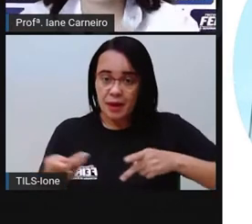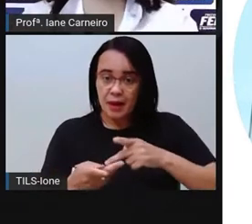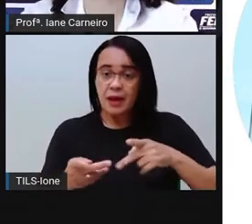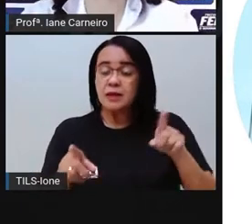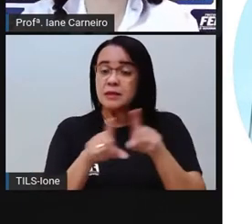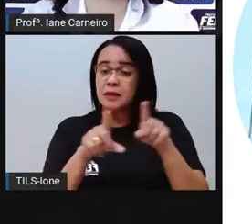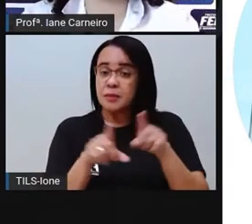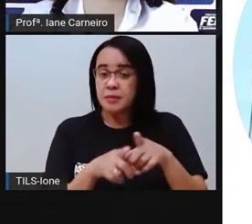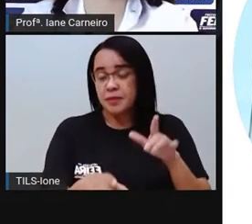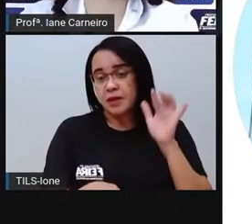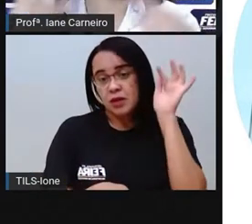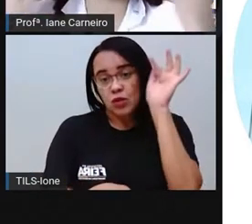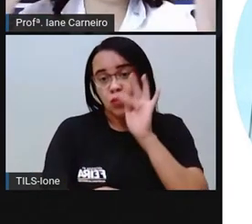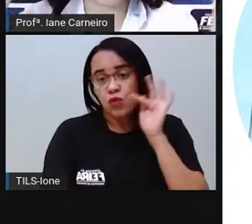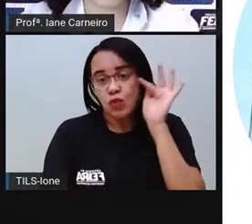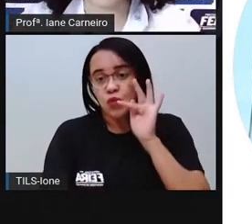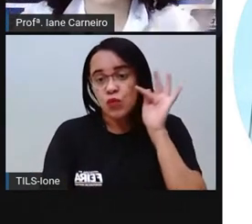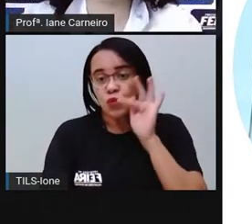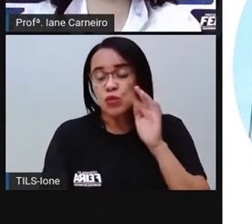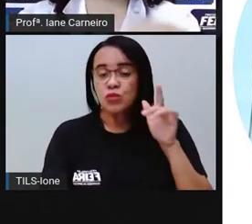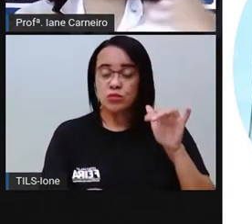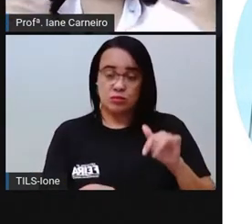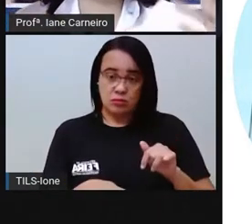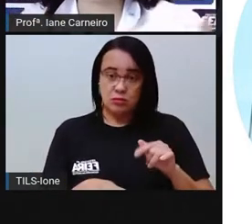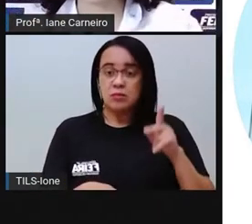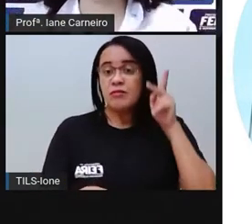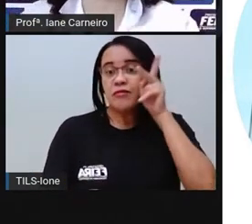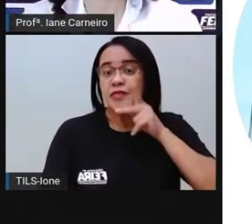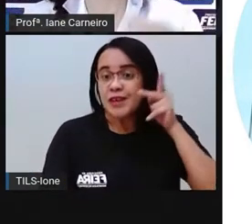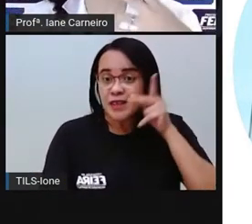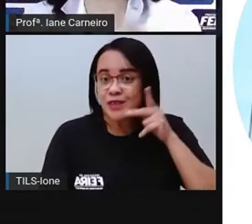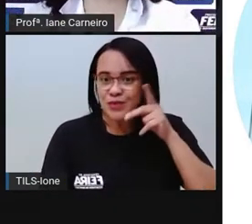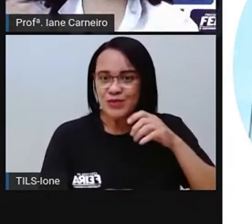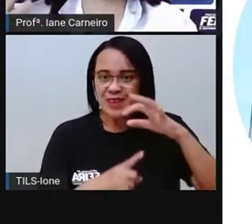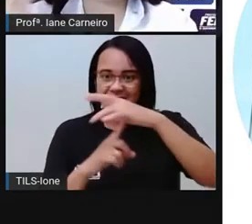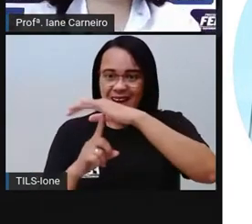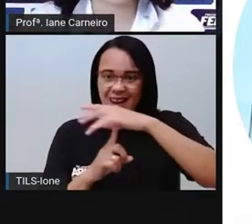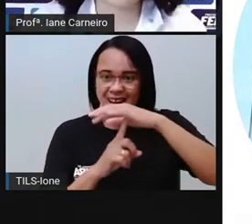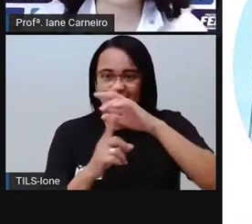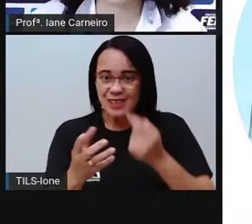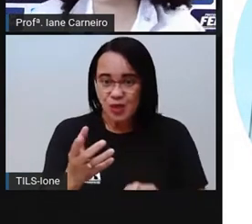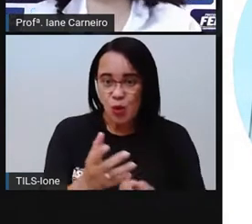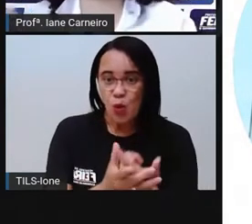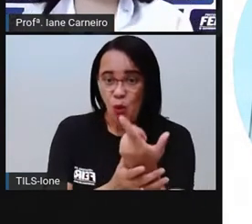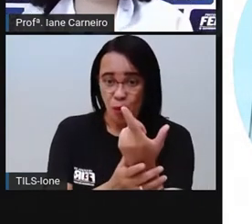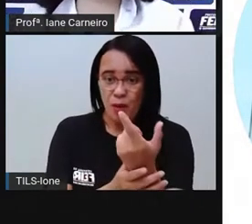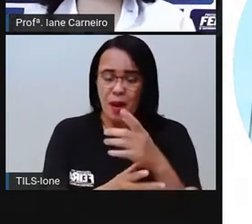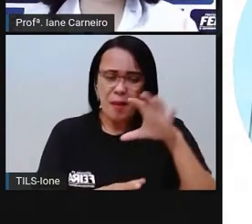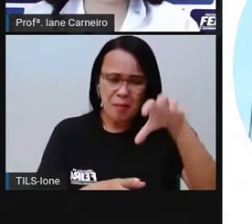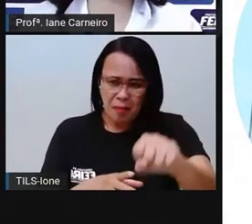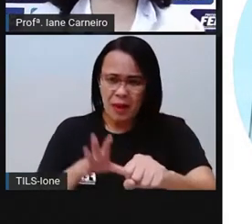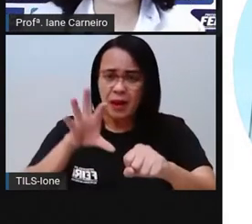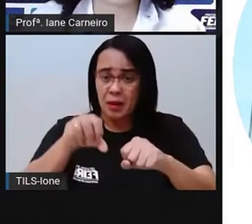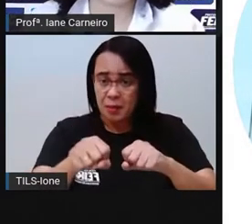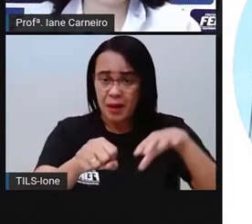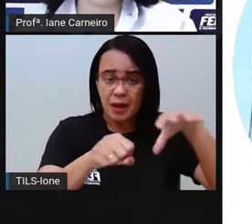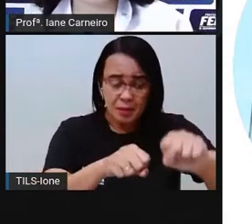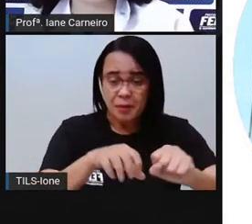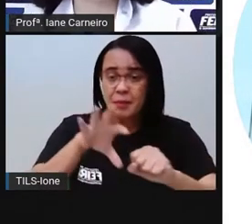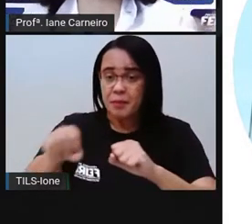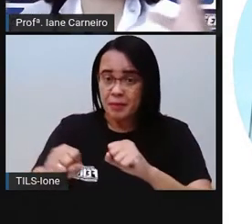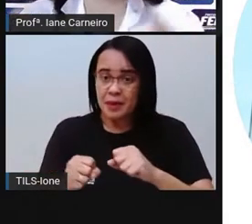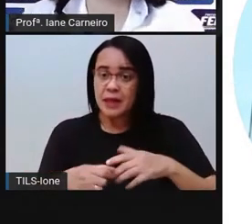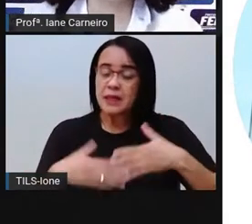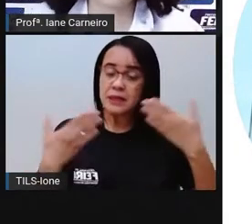frutas e verduras, né? Porque lá na feirinha, lá no, na feira livre, as pessoas pegam com a mão, às vezes coloca o saco, né, a caixa